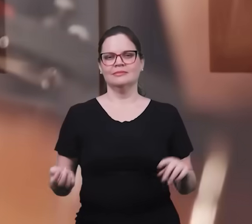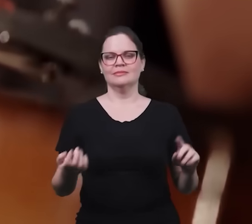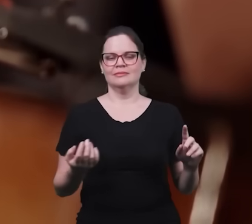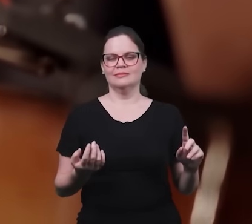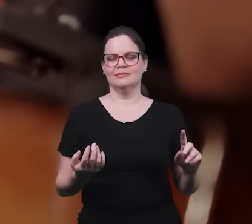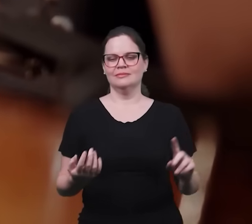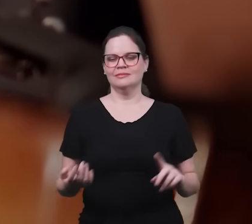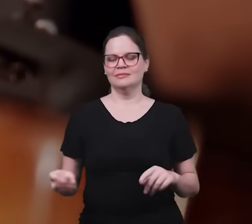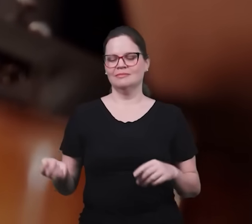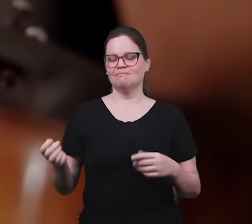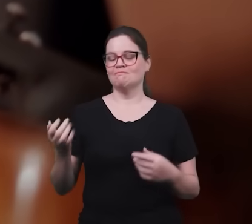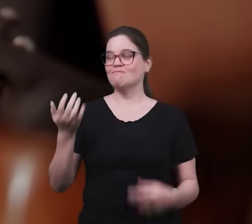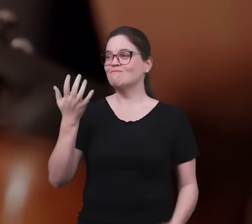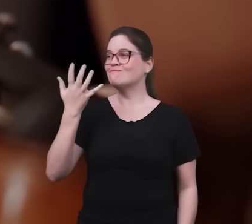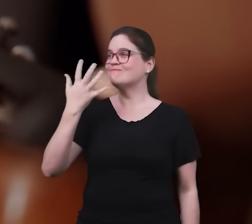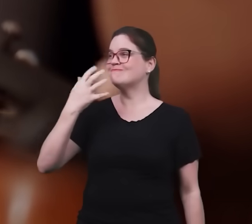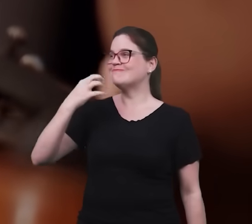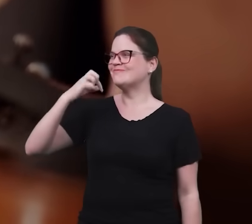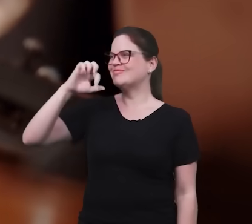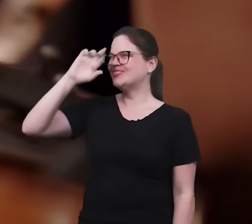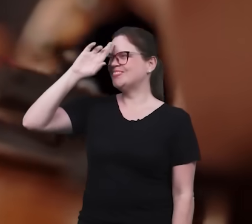Quero